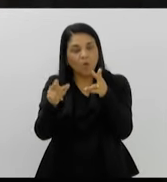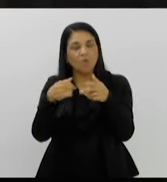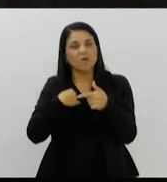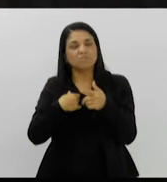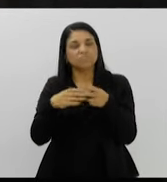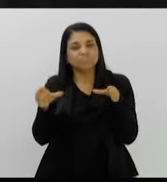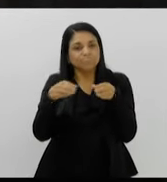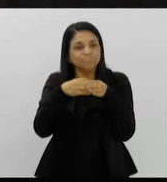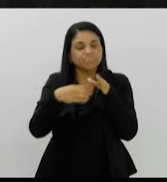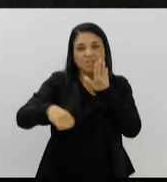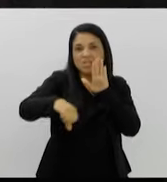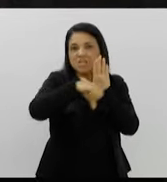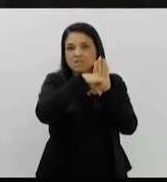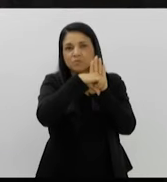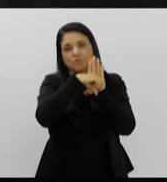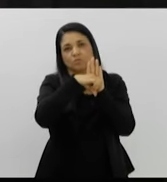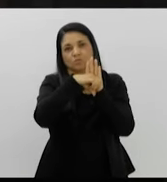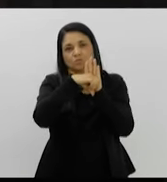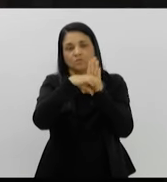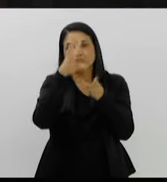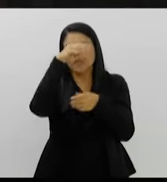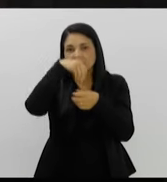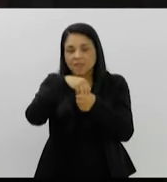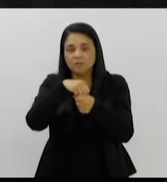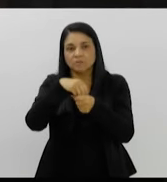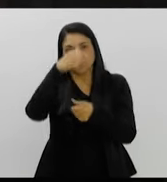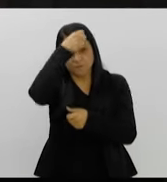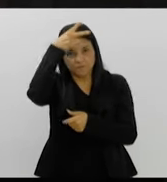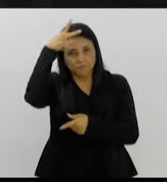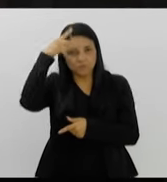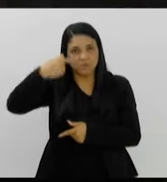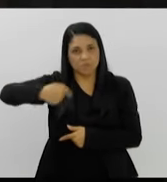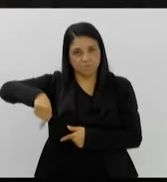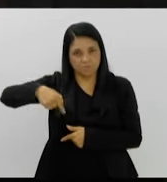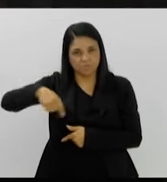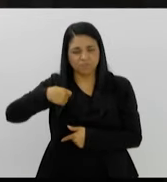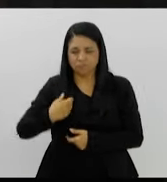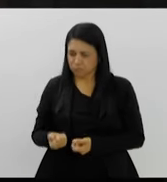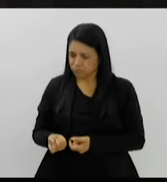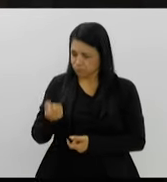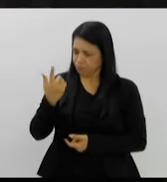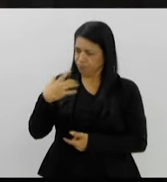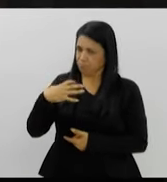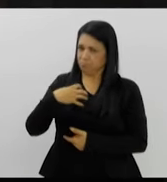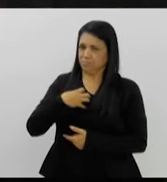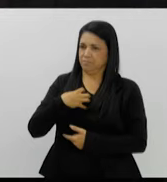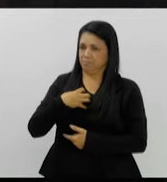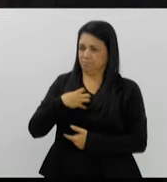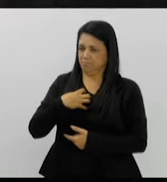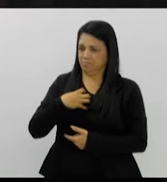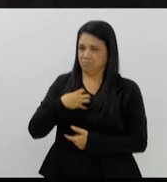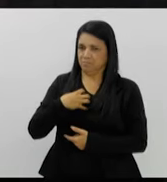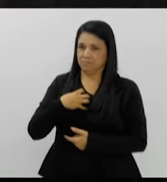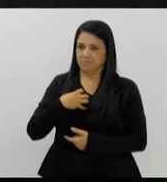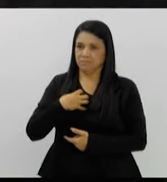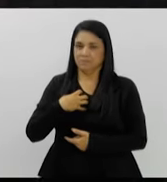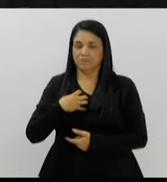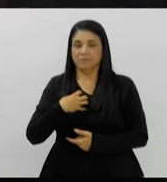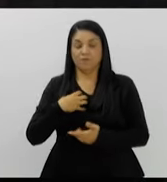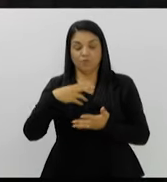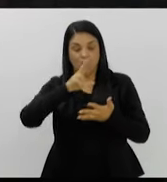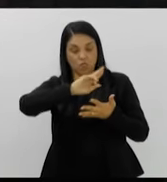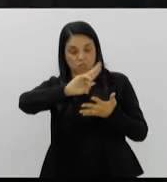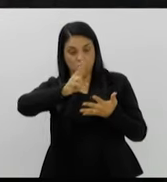instalada na prefeitura de Queimados Presidente e o que causa estranheza né e aqui eu vou dar nome